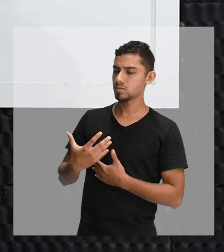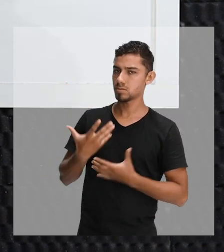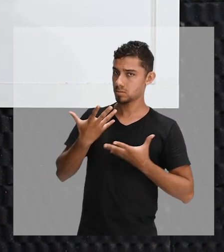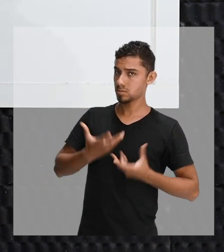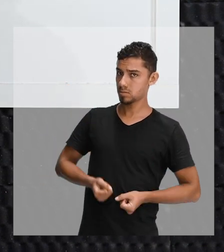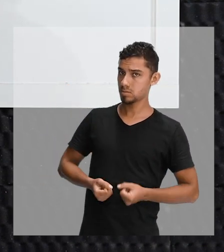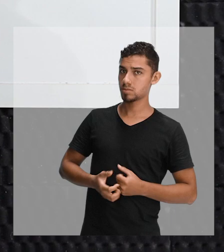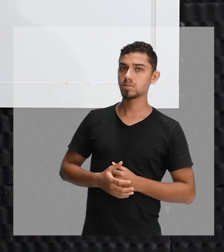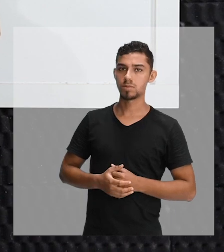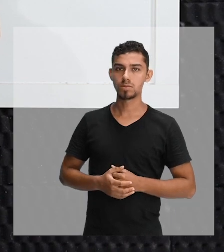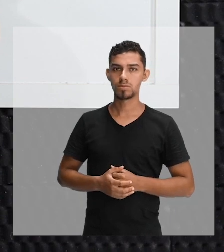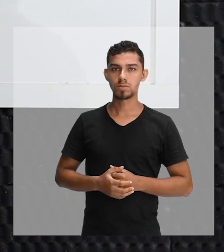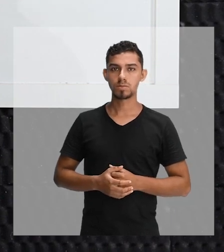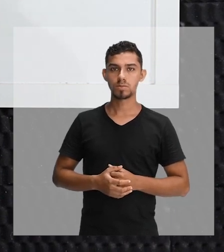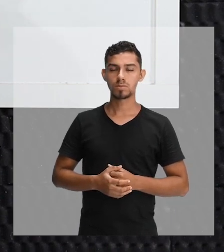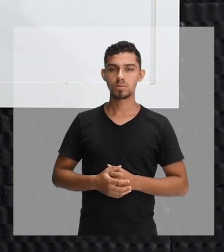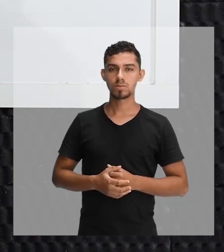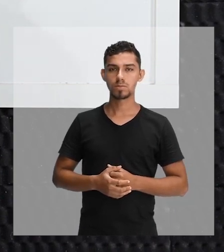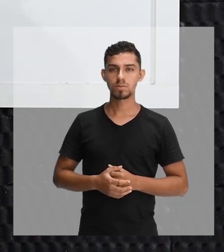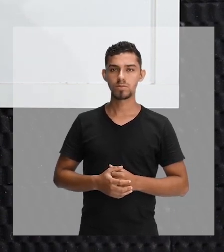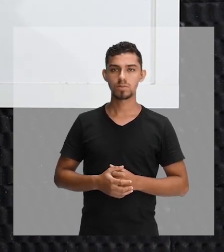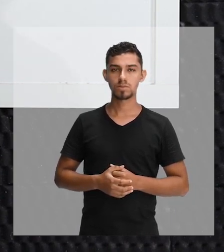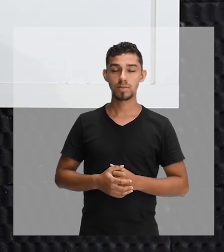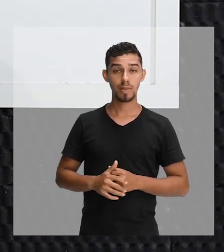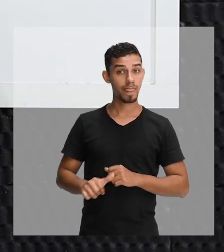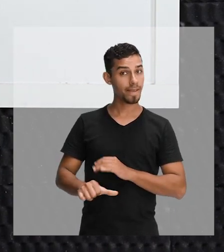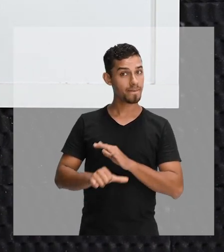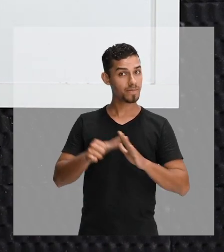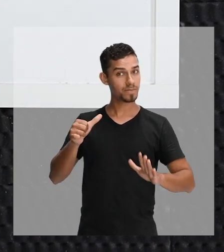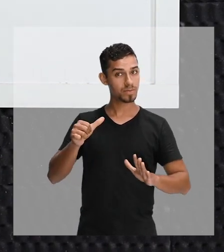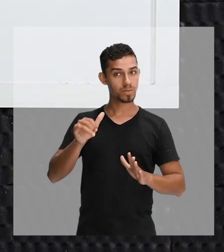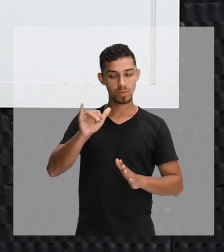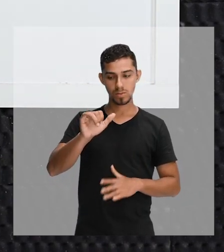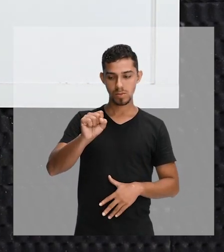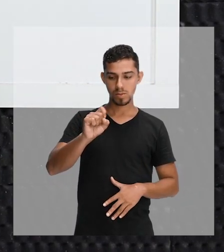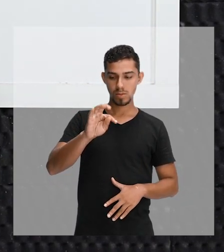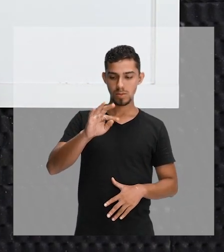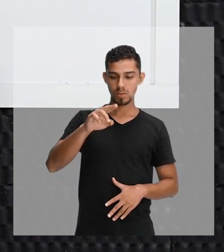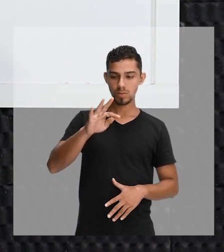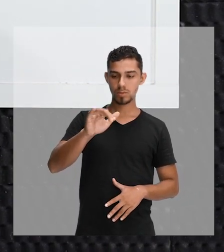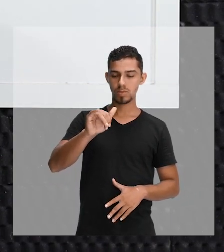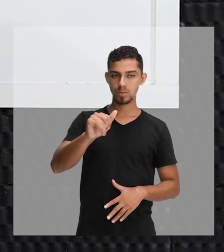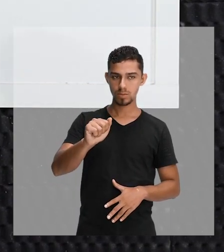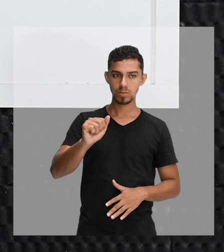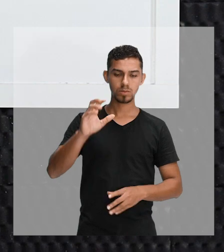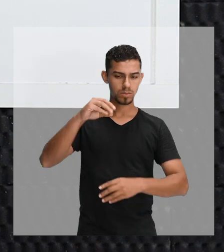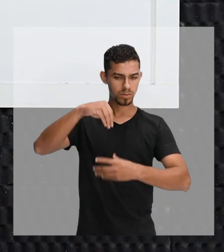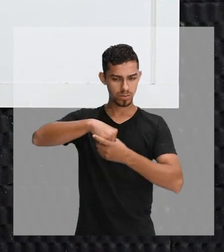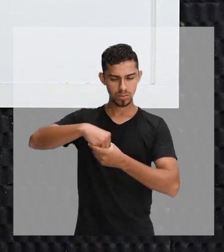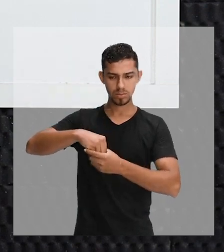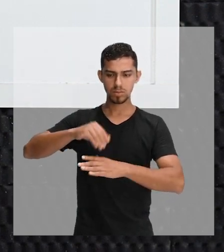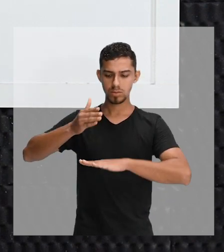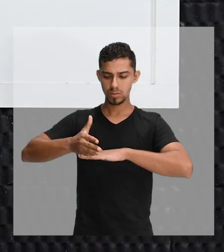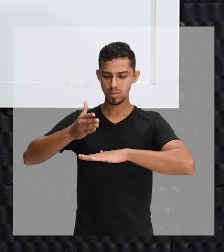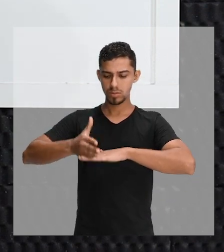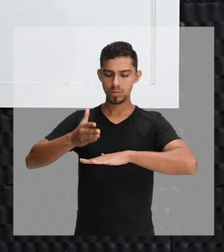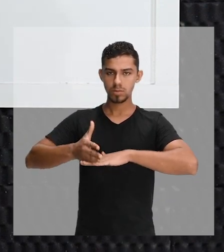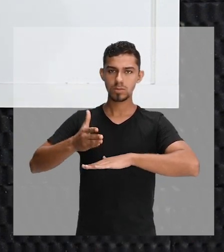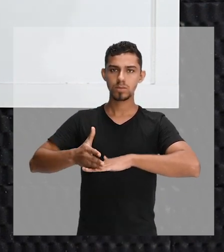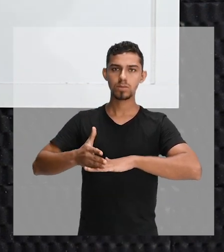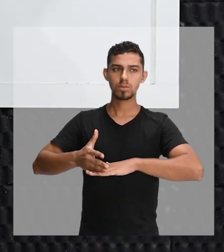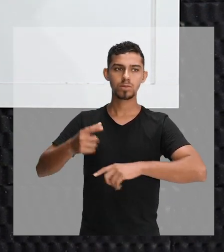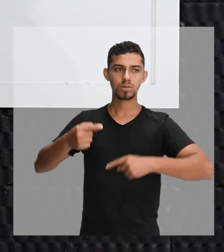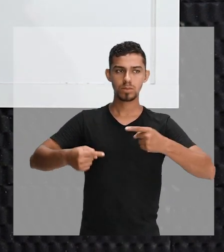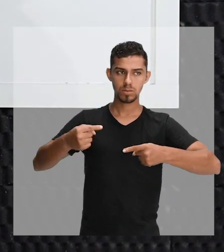certo? A primeira instância, dentro da modernidade, eu tenho uma posição absolutista, mas